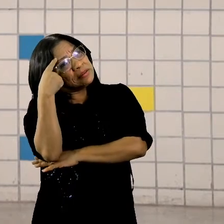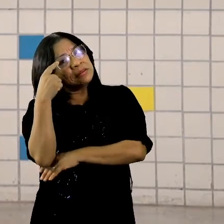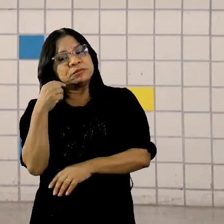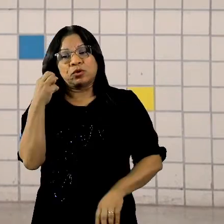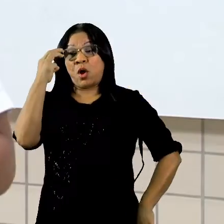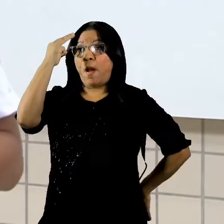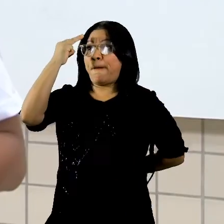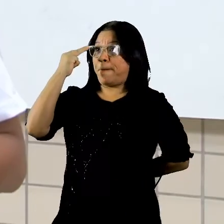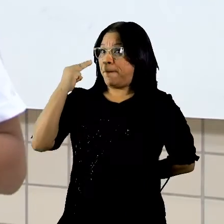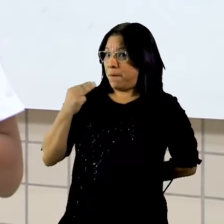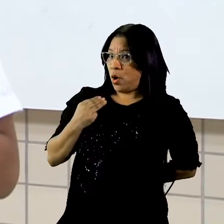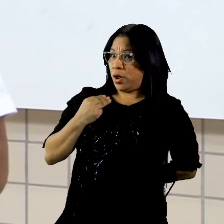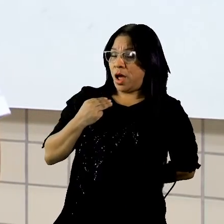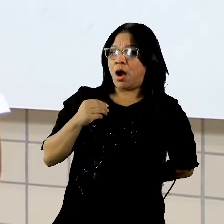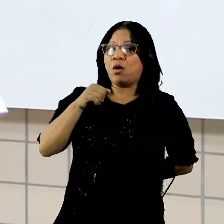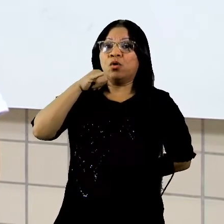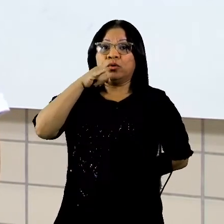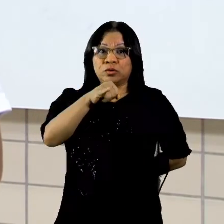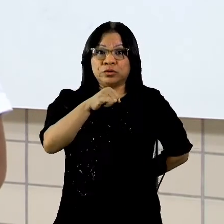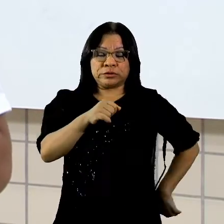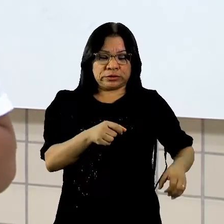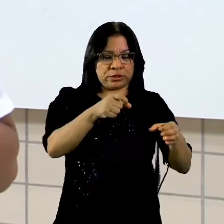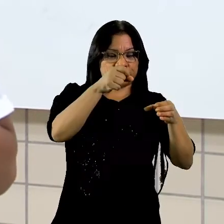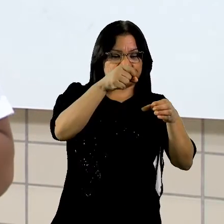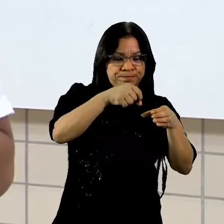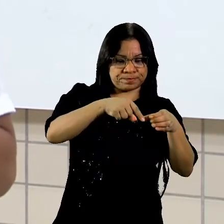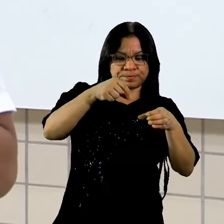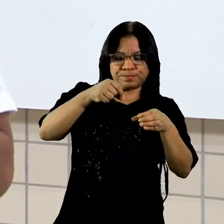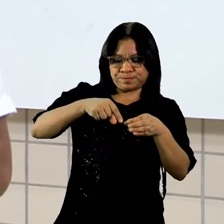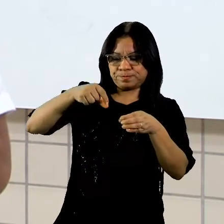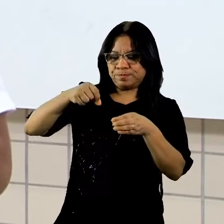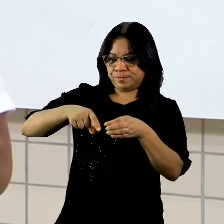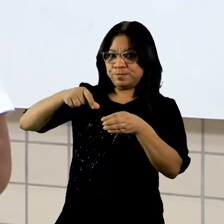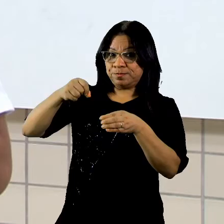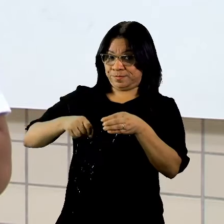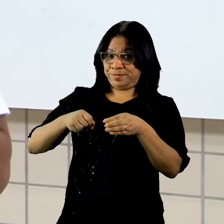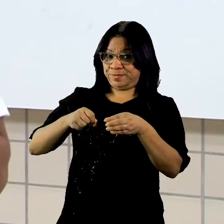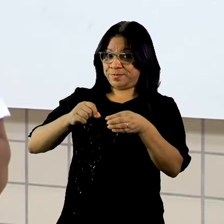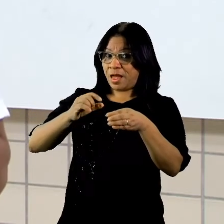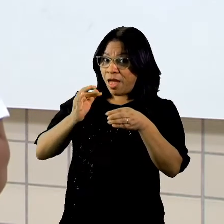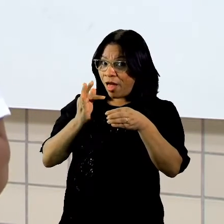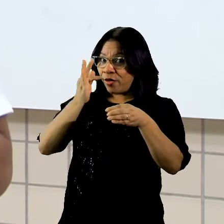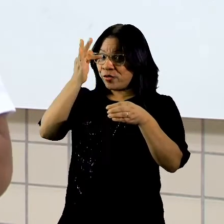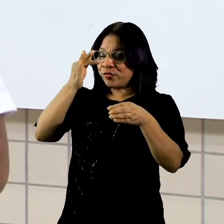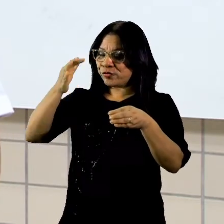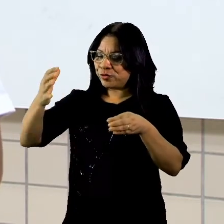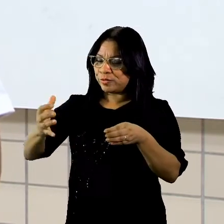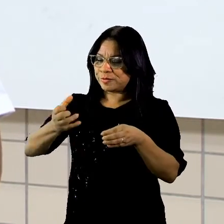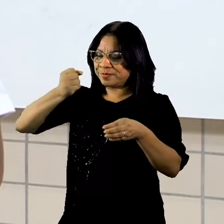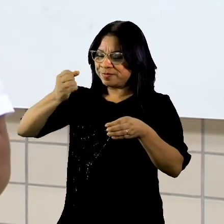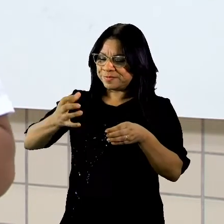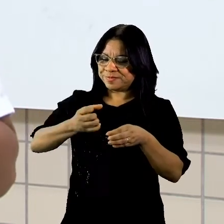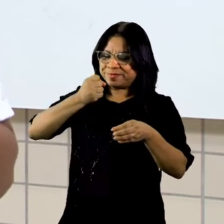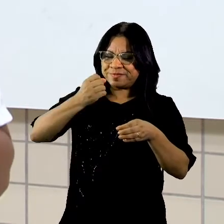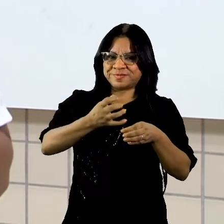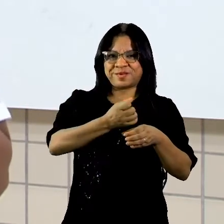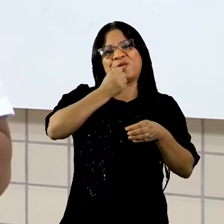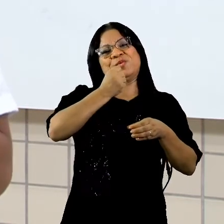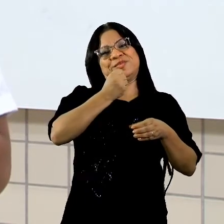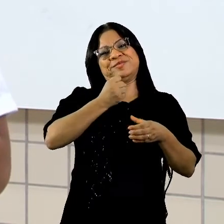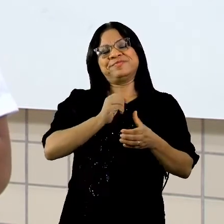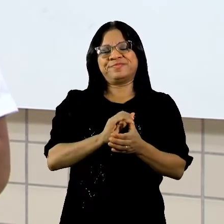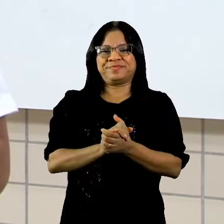colhe. Vocês viram a moral da história? Quem planta, colhe. Então, a cigarra e a